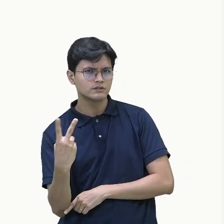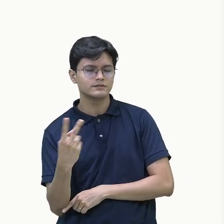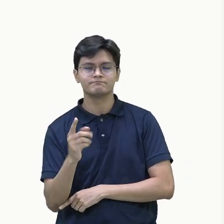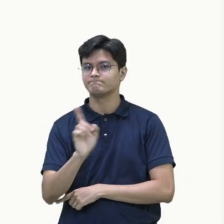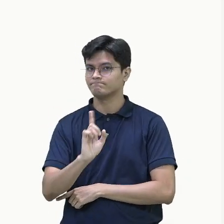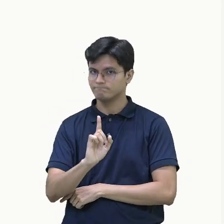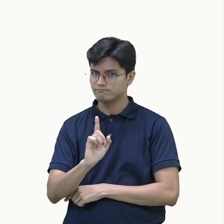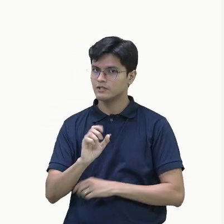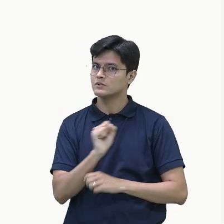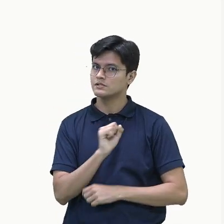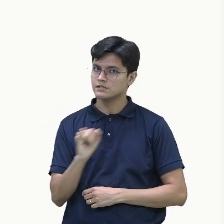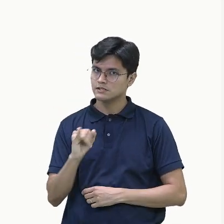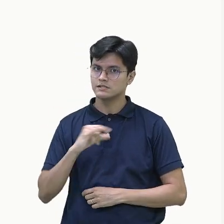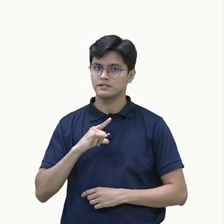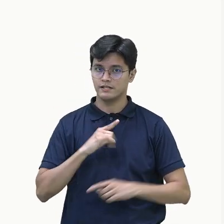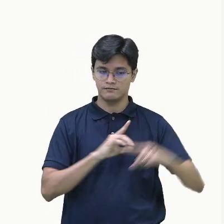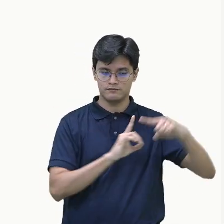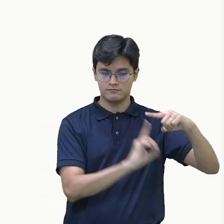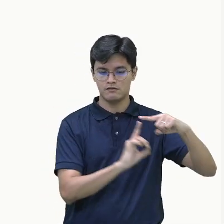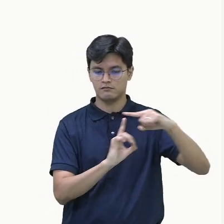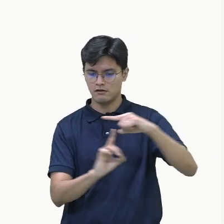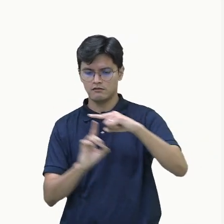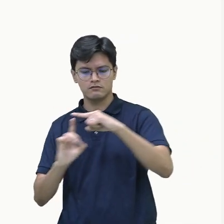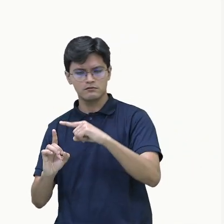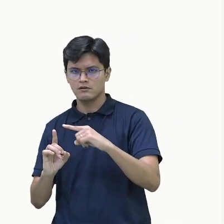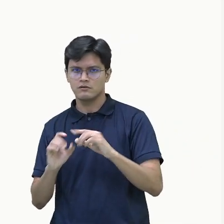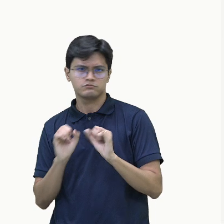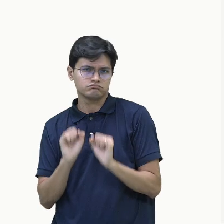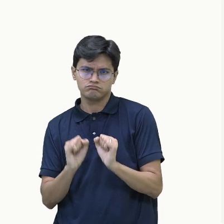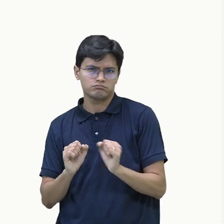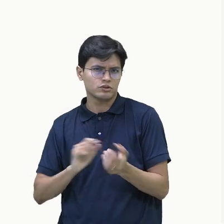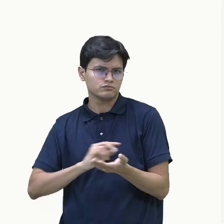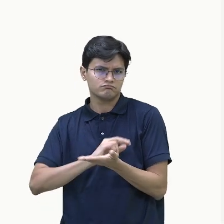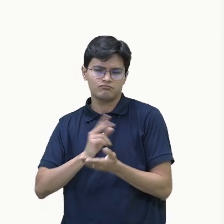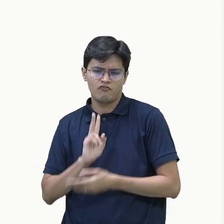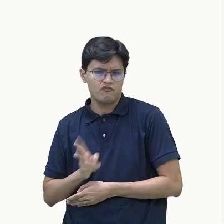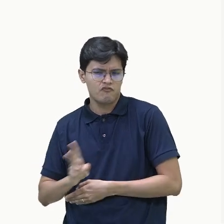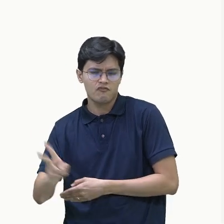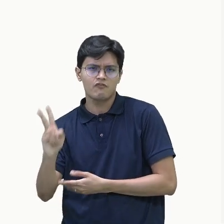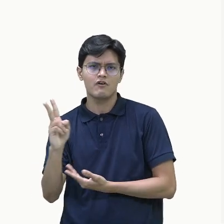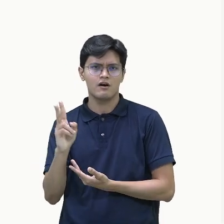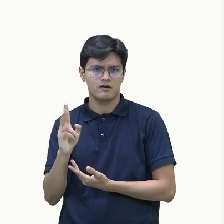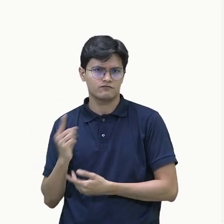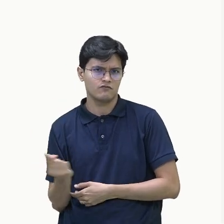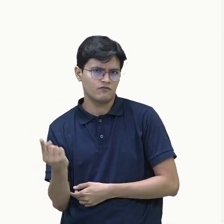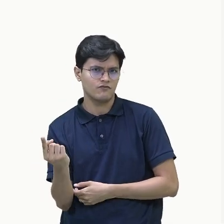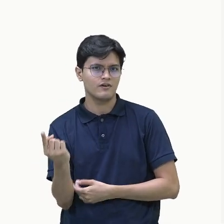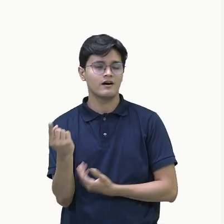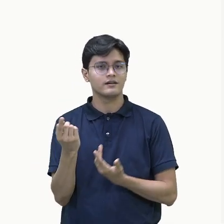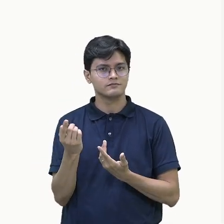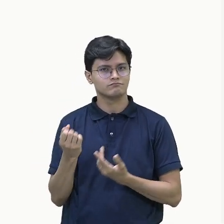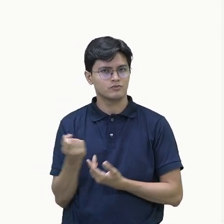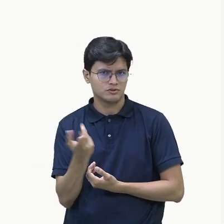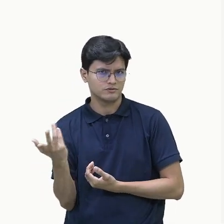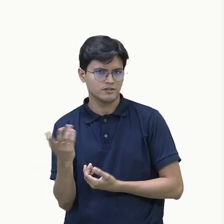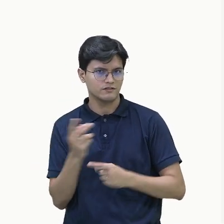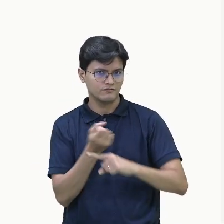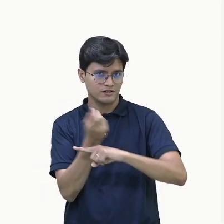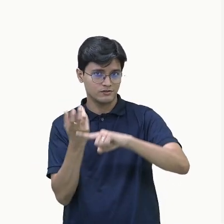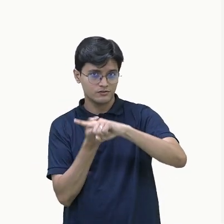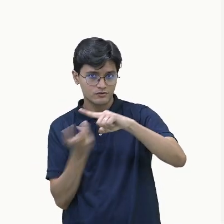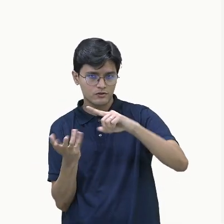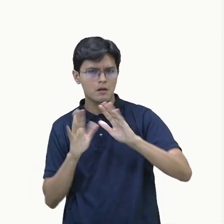fazer a mesma regra. Tá bom? Então, qual vai ser a regra? Eu vou primeiro